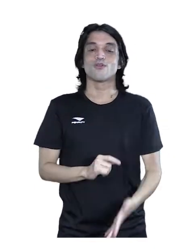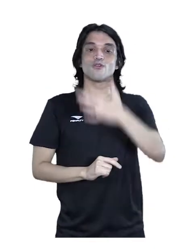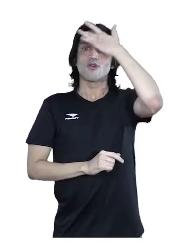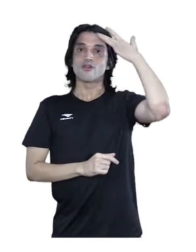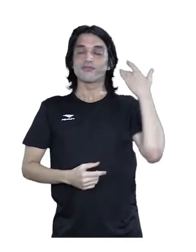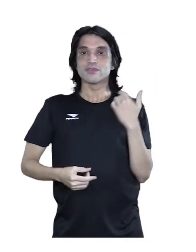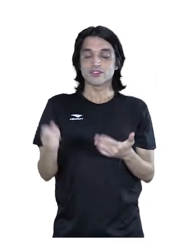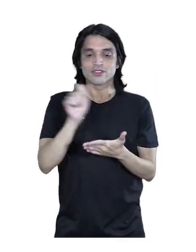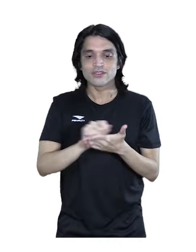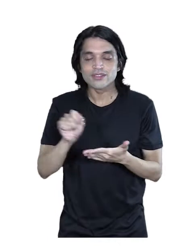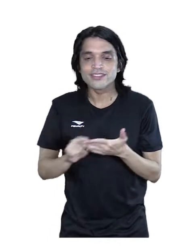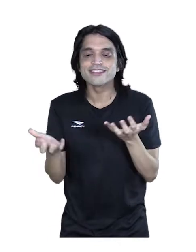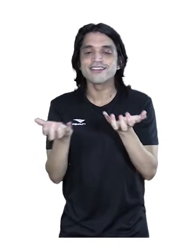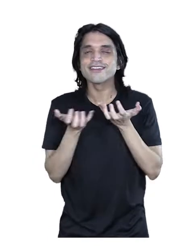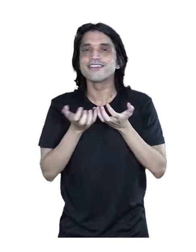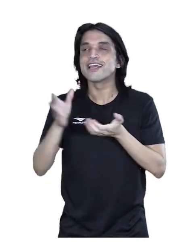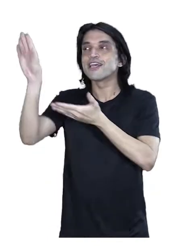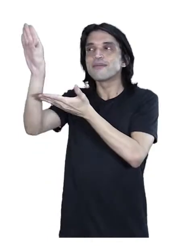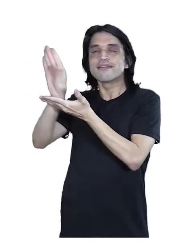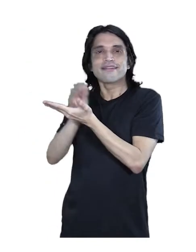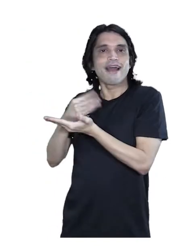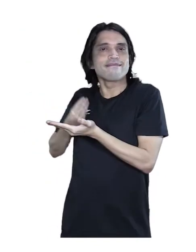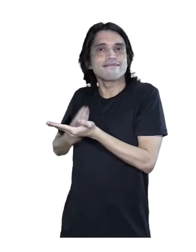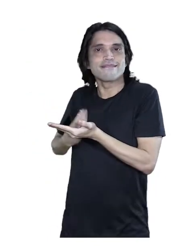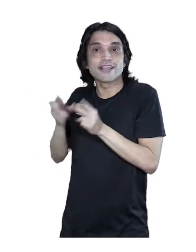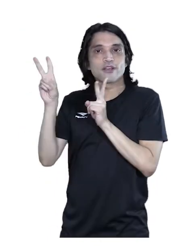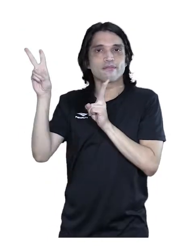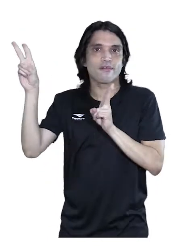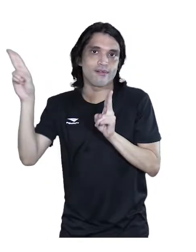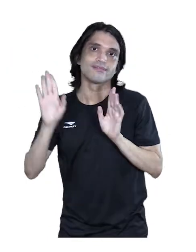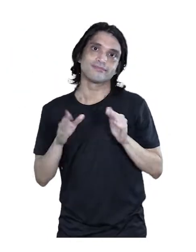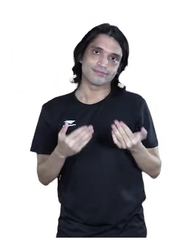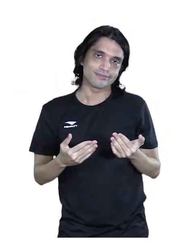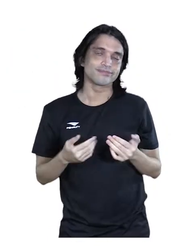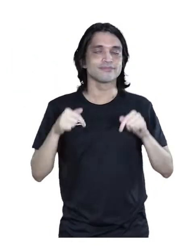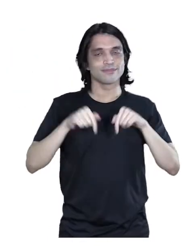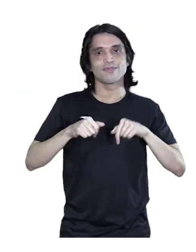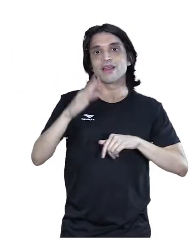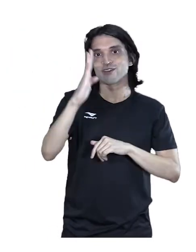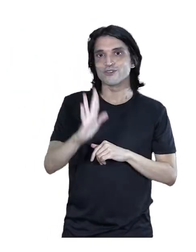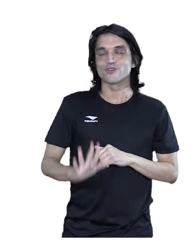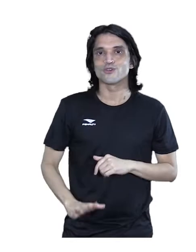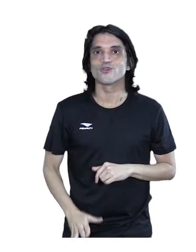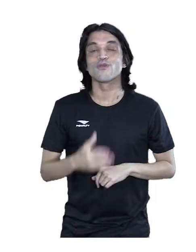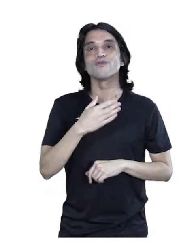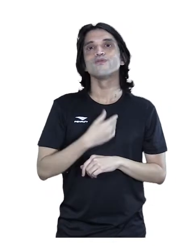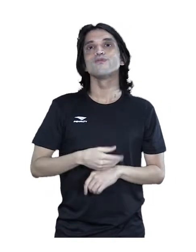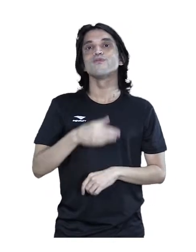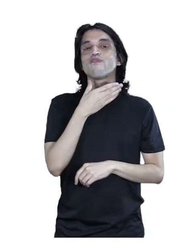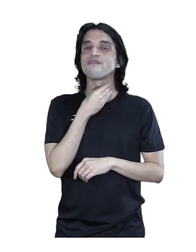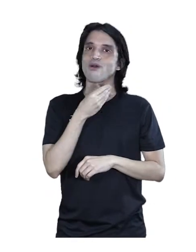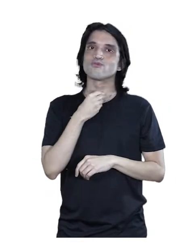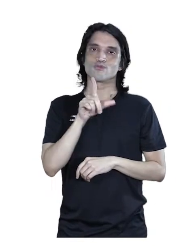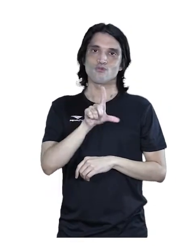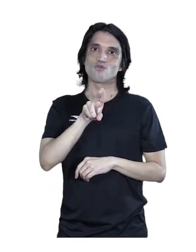queriam imitar a vida de luxo francesa, o que no Brasil foi um falso luxo. Os escritores